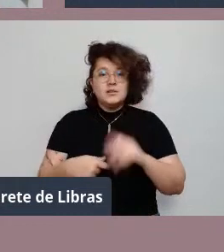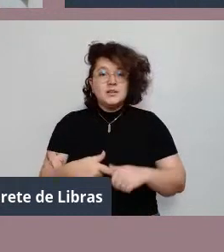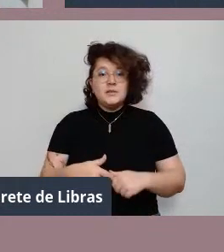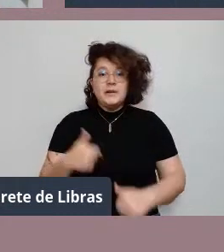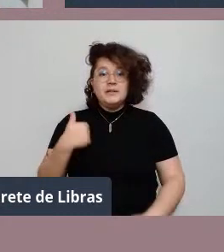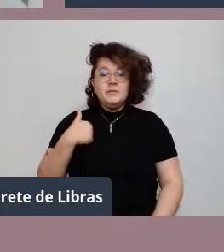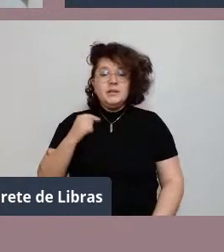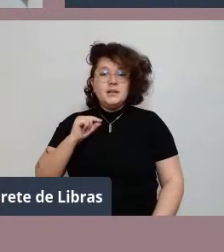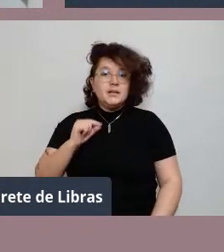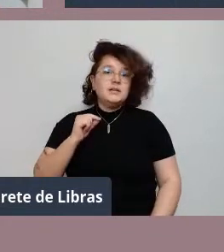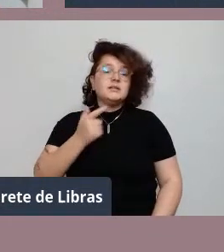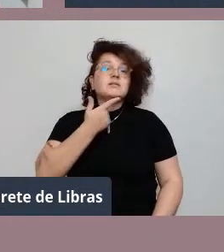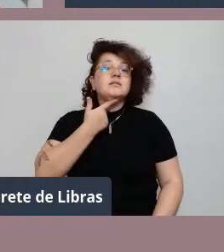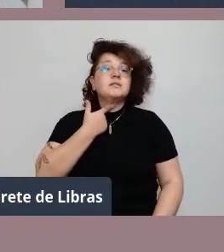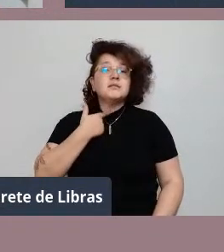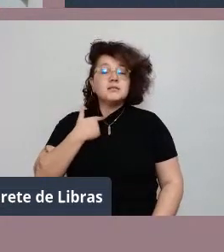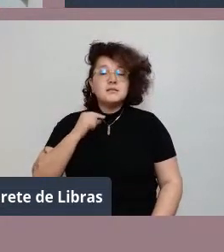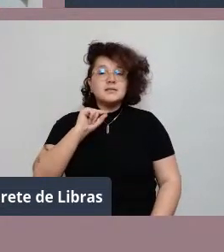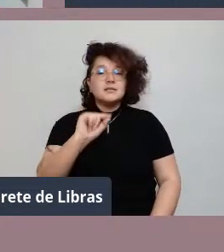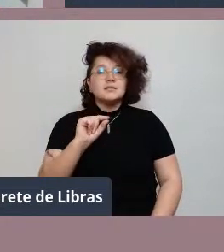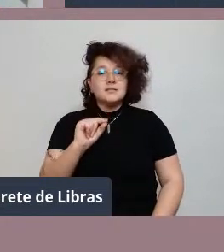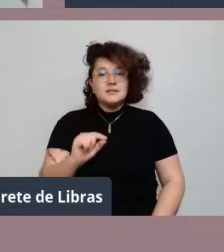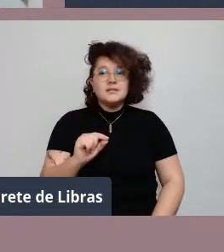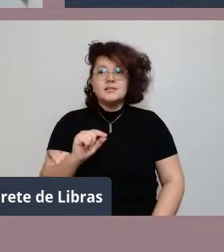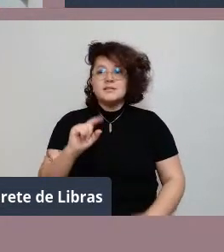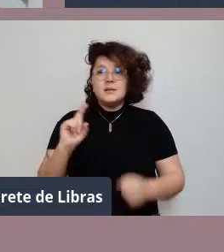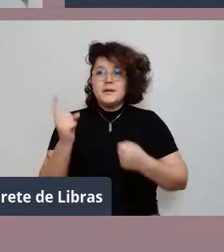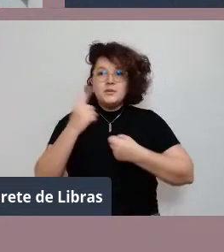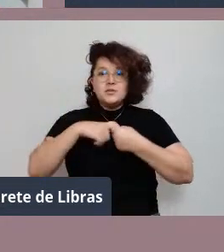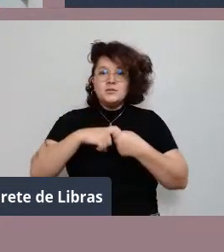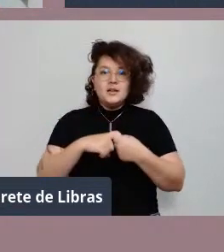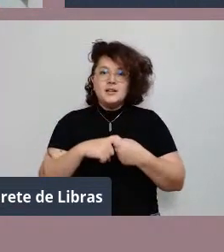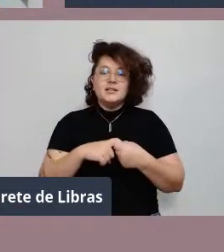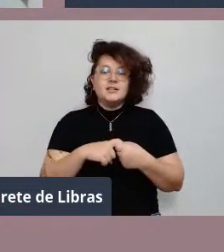com vontade de voltar e